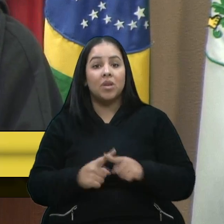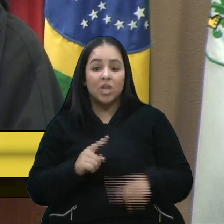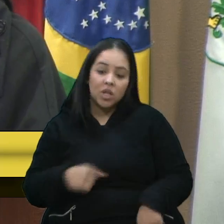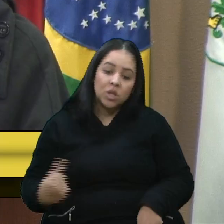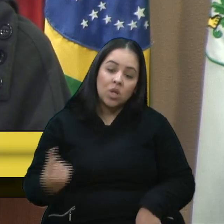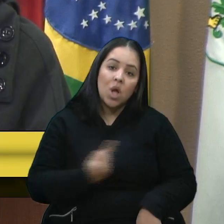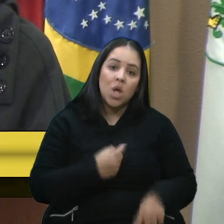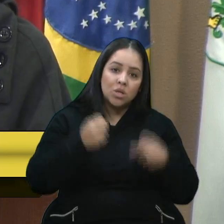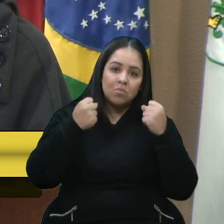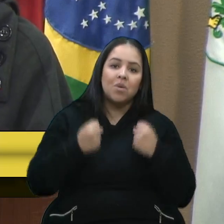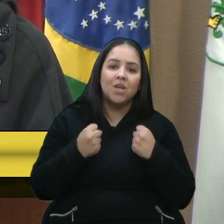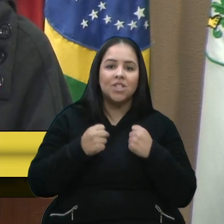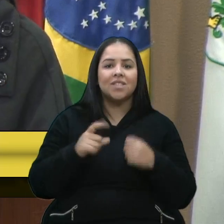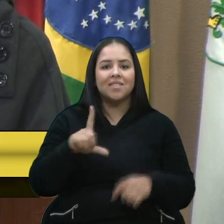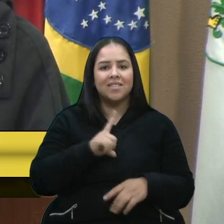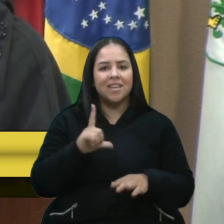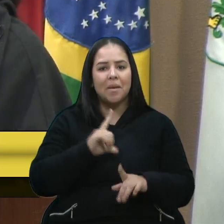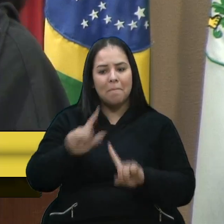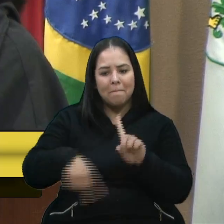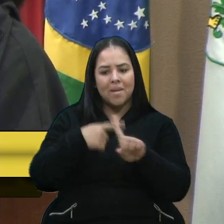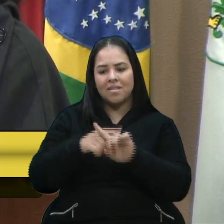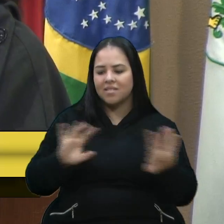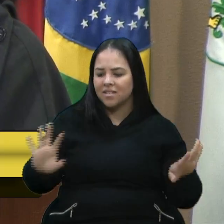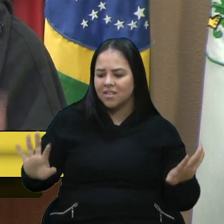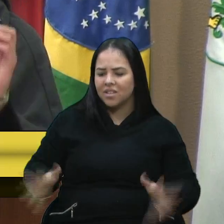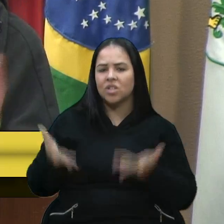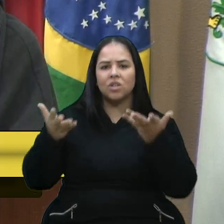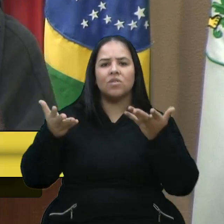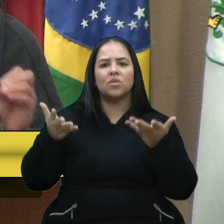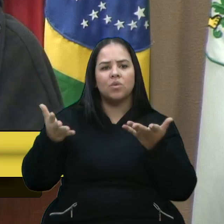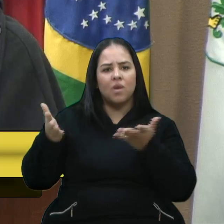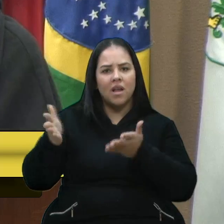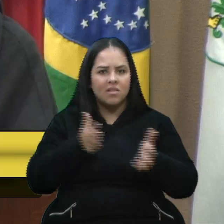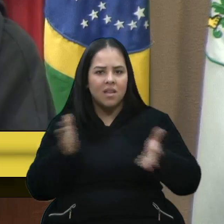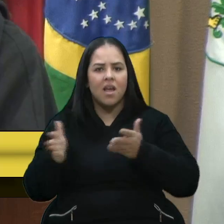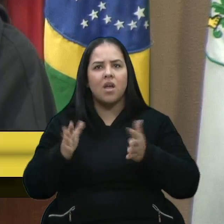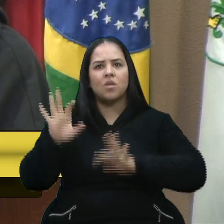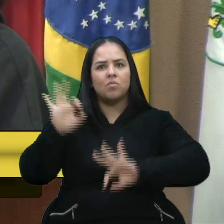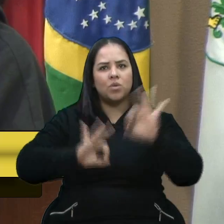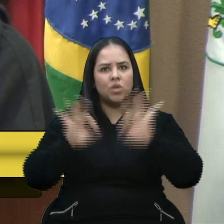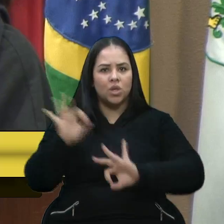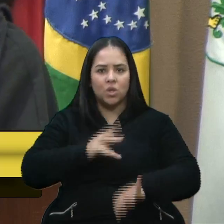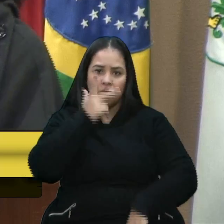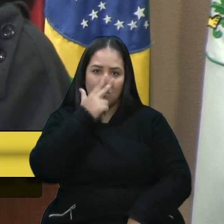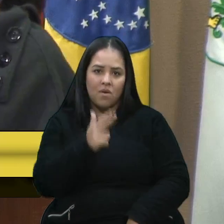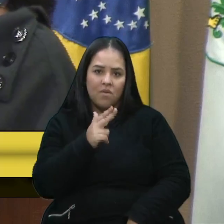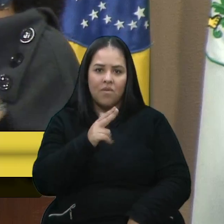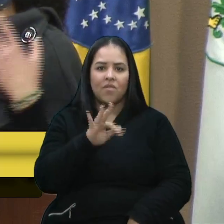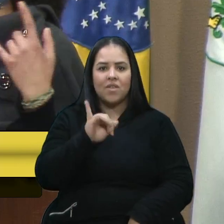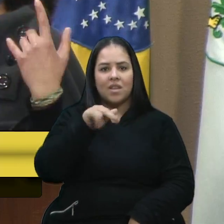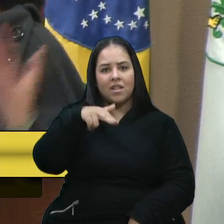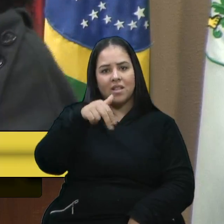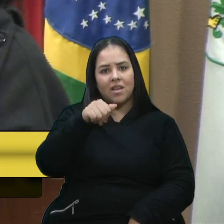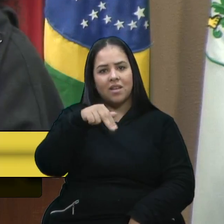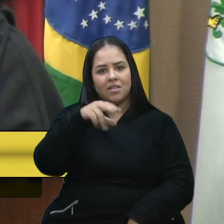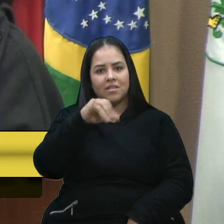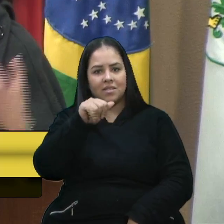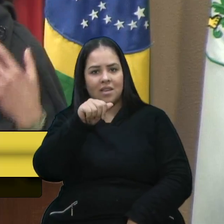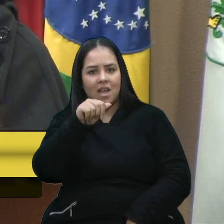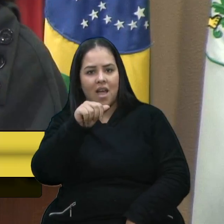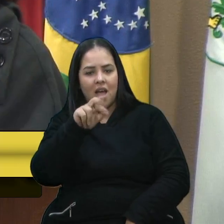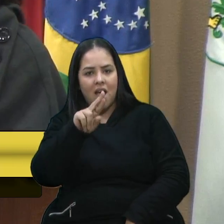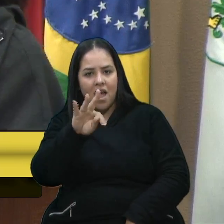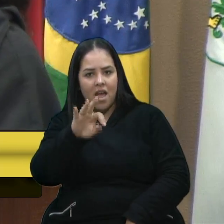inclusive, ter mais incentivo no acesso a projetos como o Financiarte. Caminhando pelos bairros